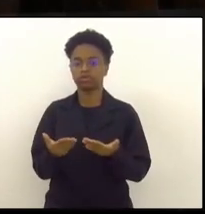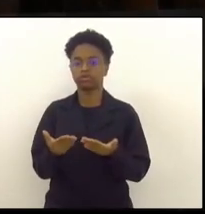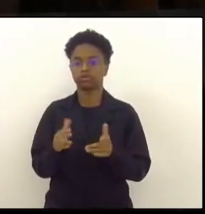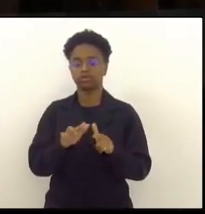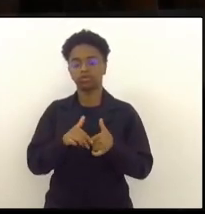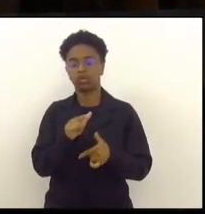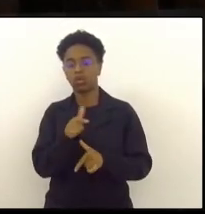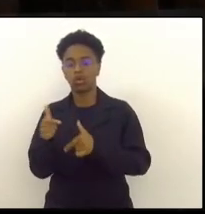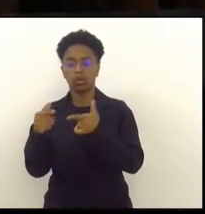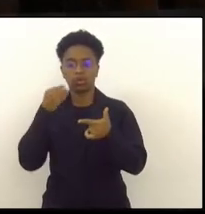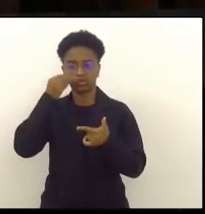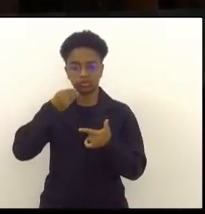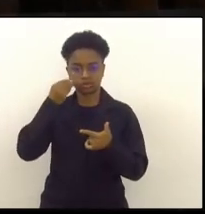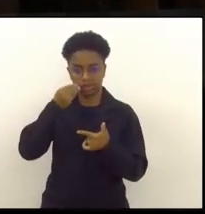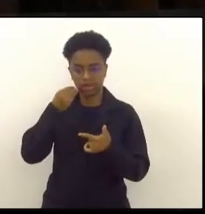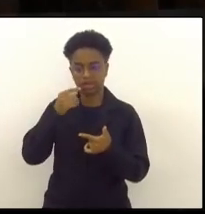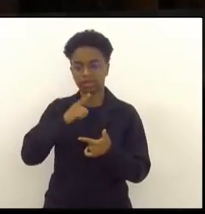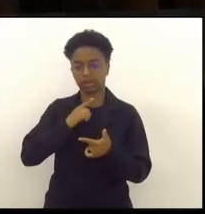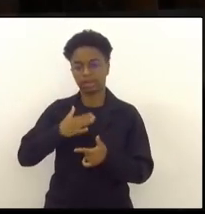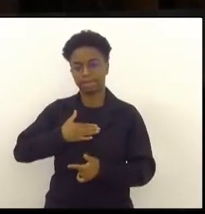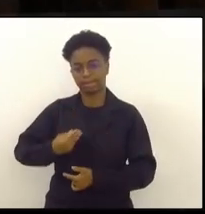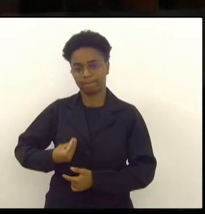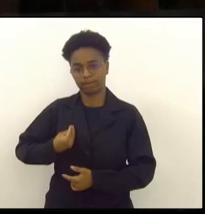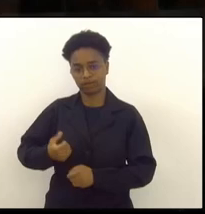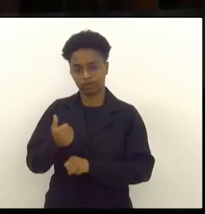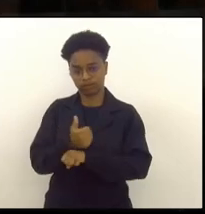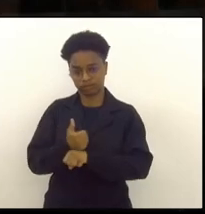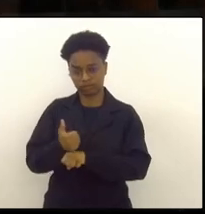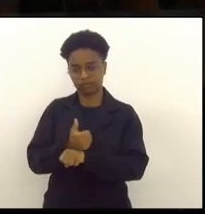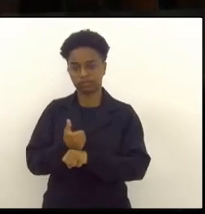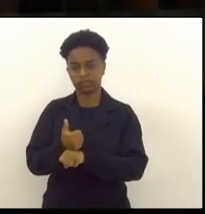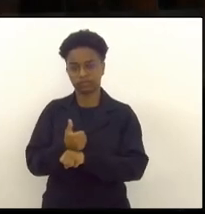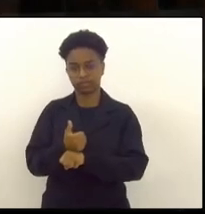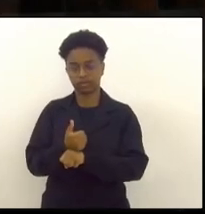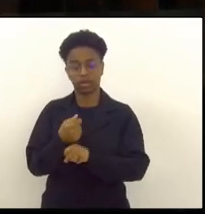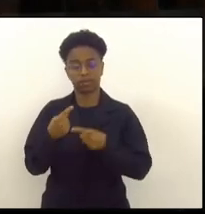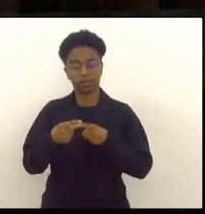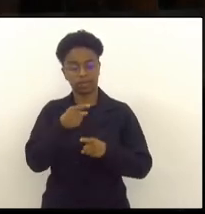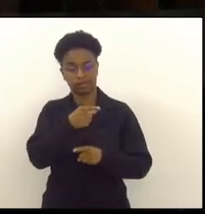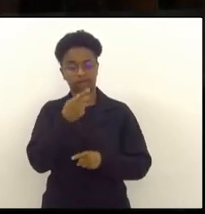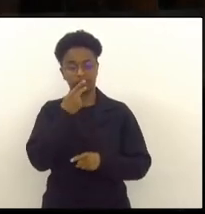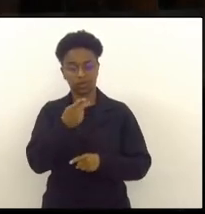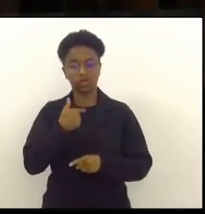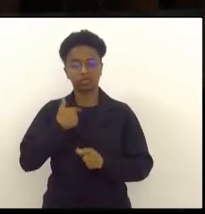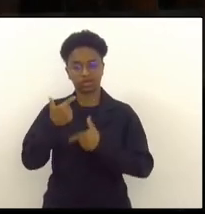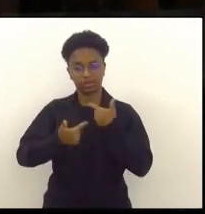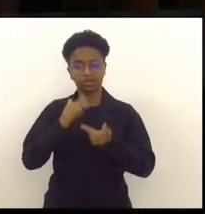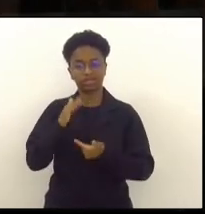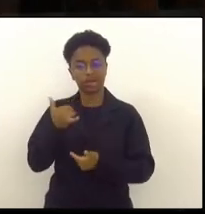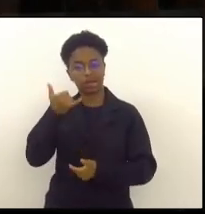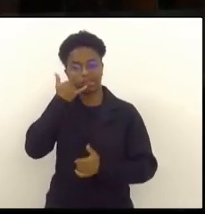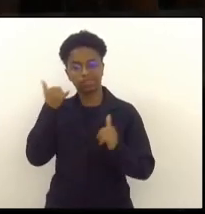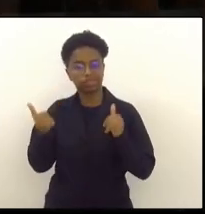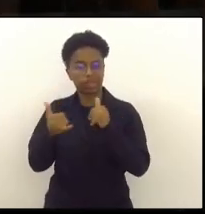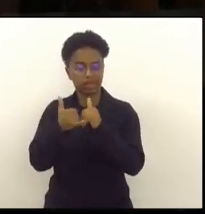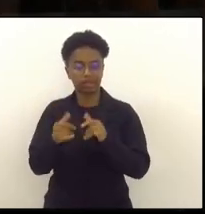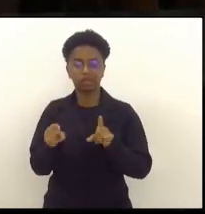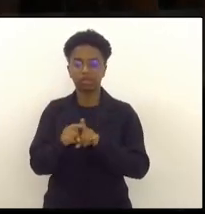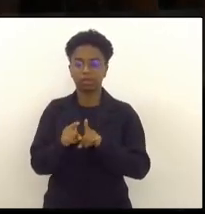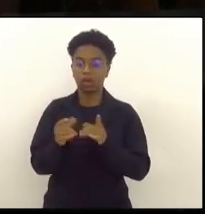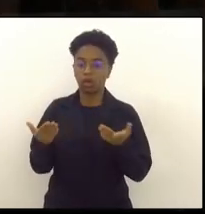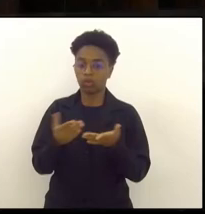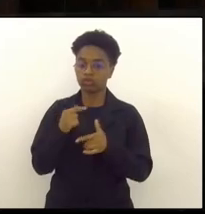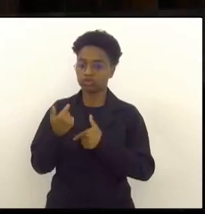outras experiências que eu pude ter na minha vida profissional, a Juliane falou que eu fui telefonista, então, hoje, quando a gente atua